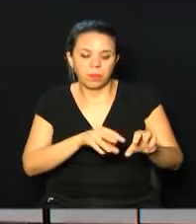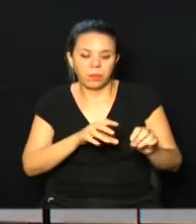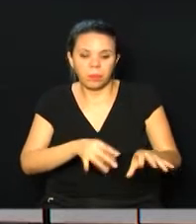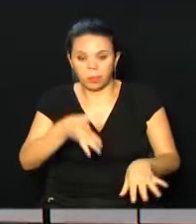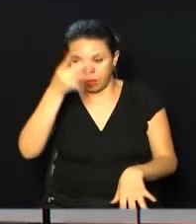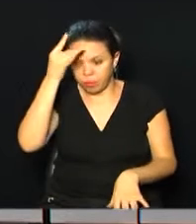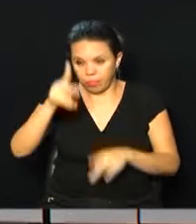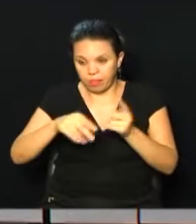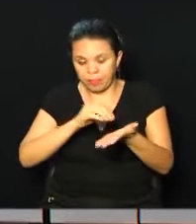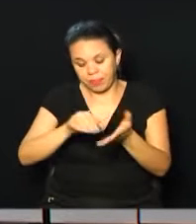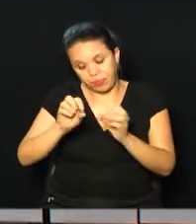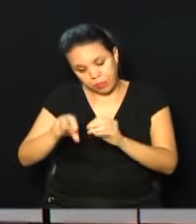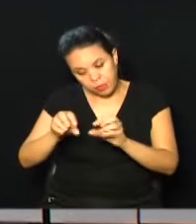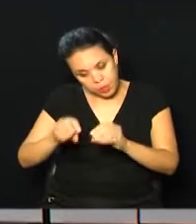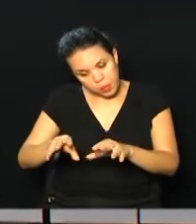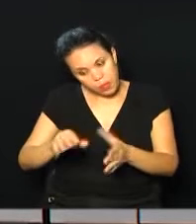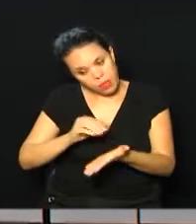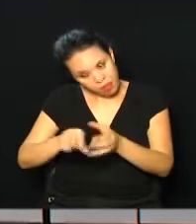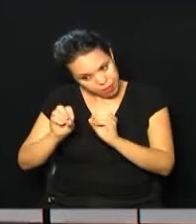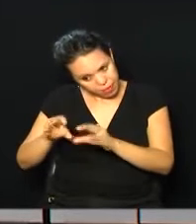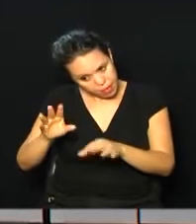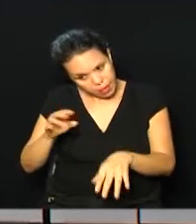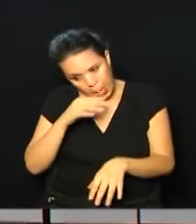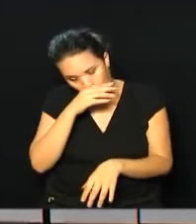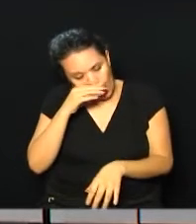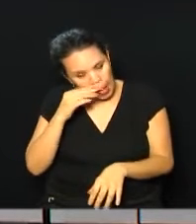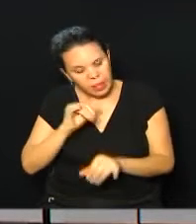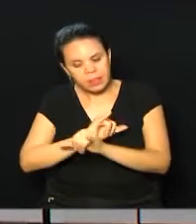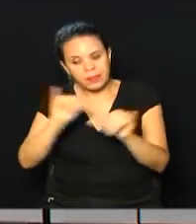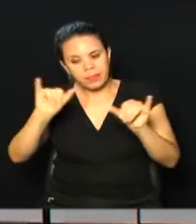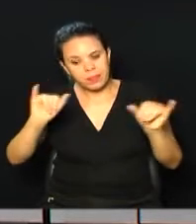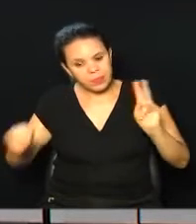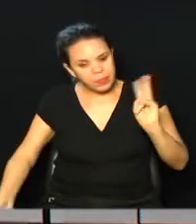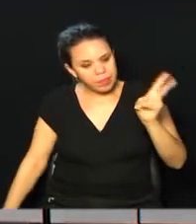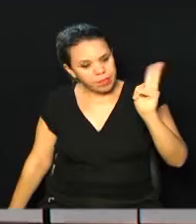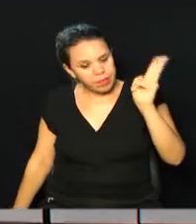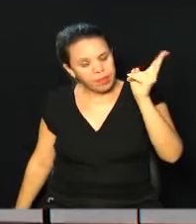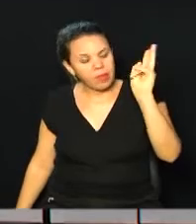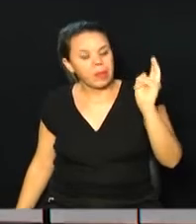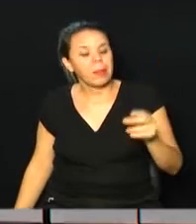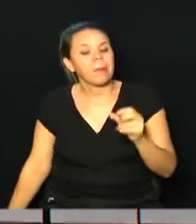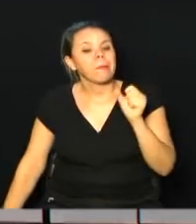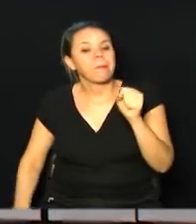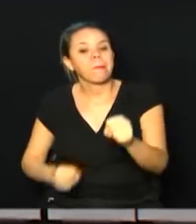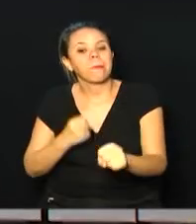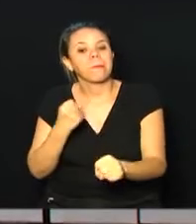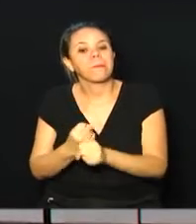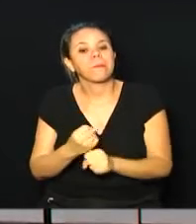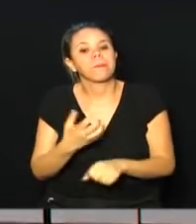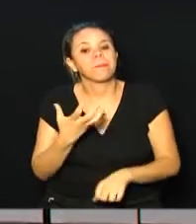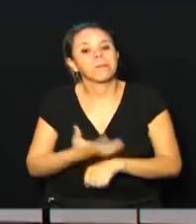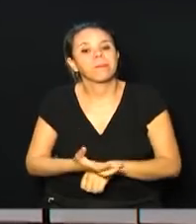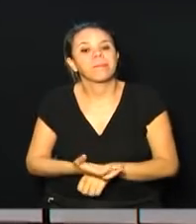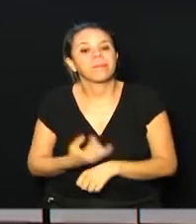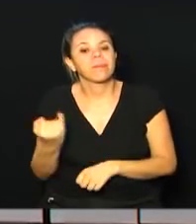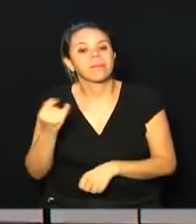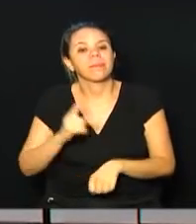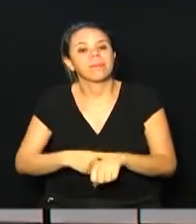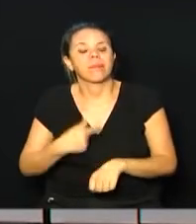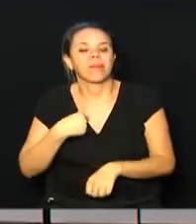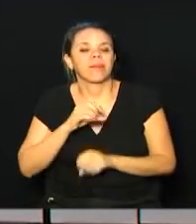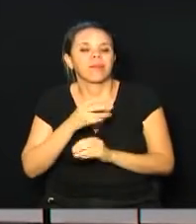a Secretaria de Educação na parada, com campanhas permanentes, anuais, nas grades em algum momento, né? Quem sou eu